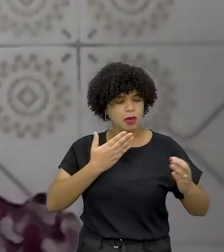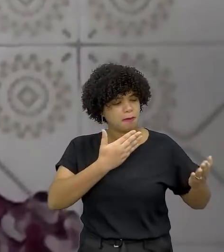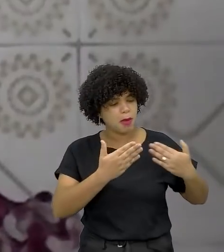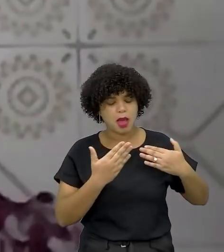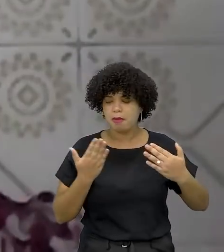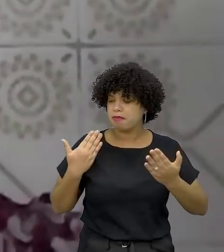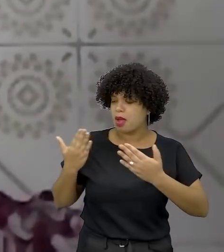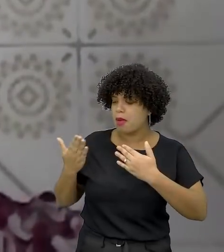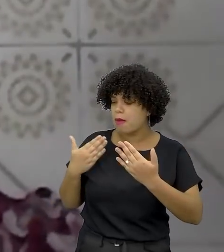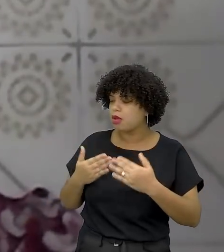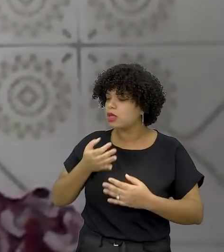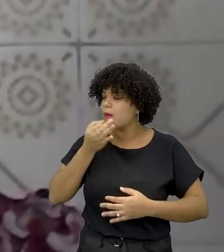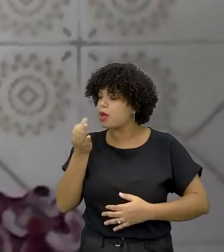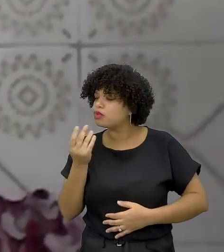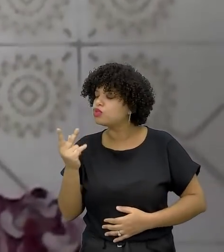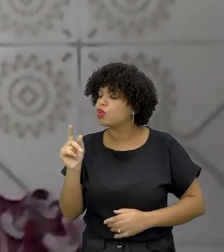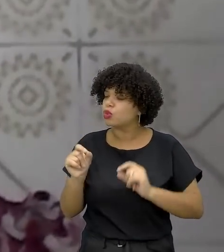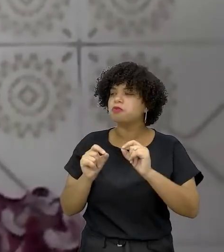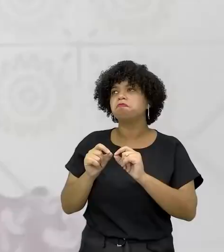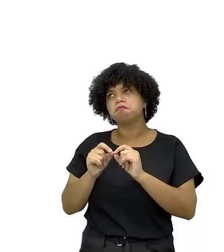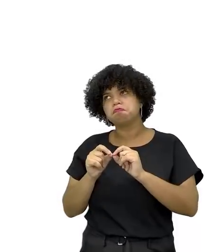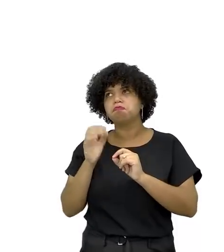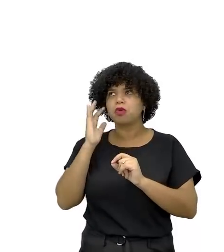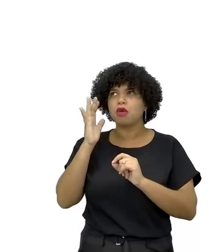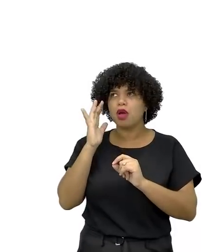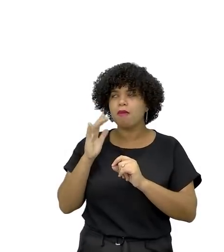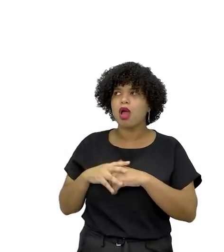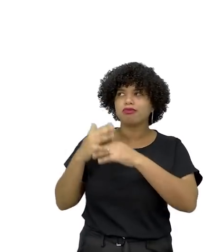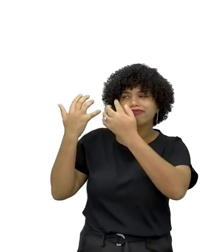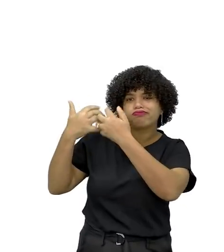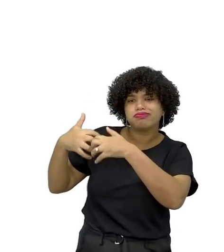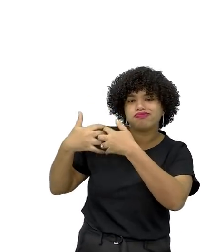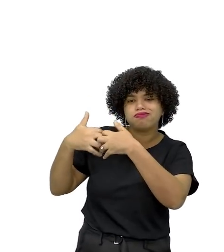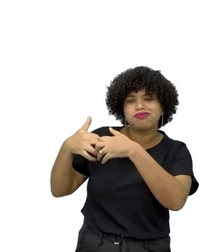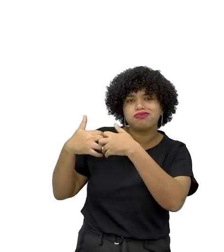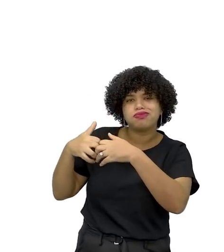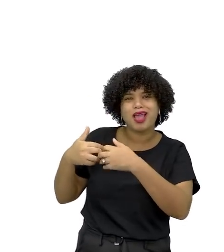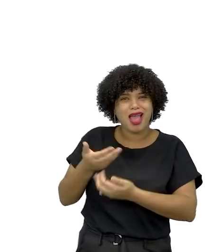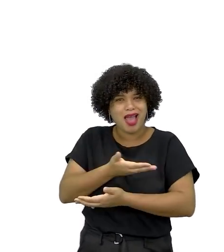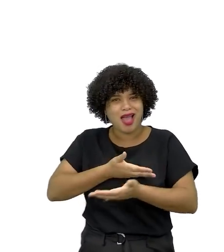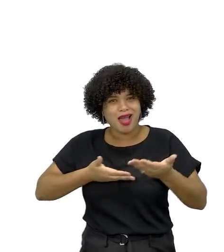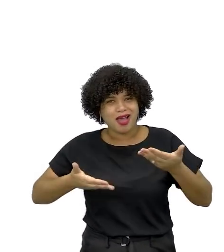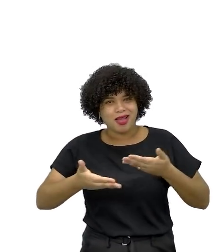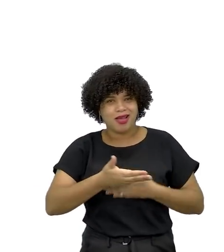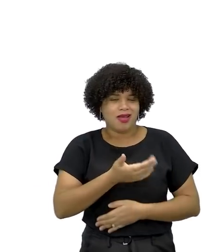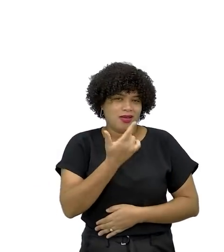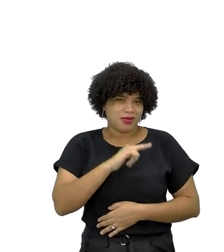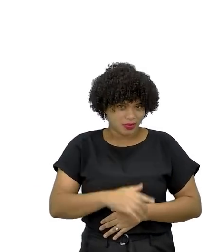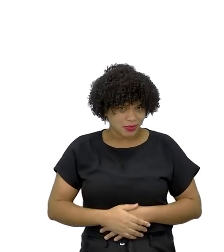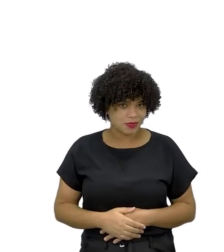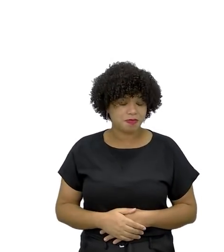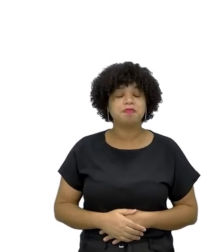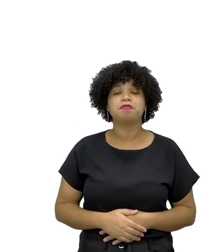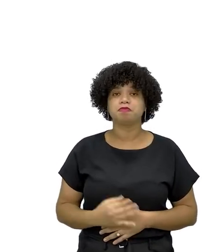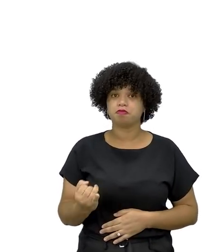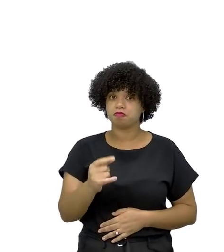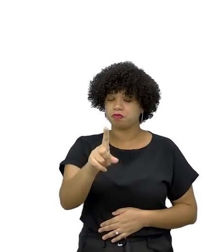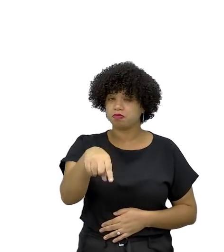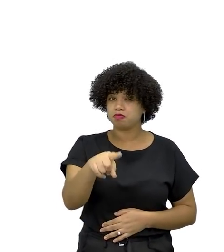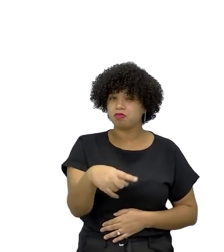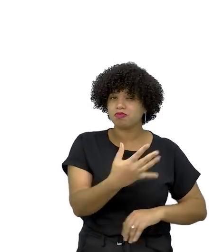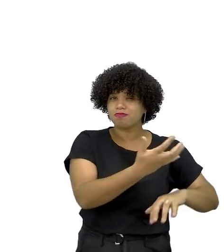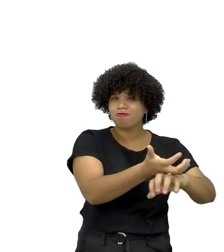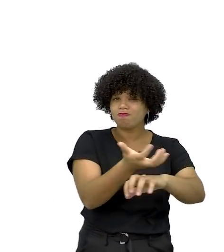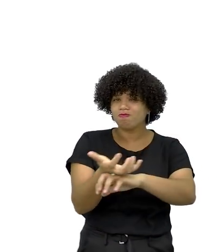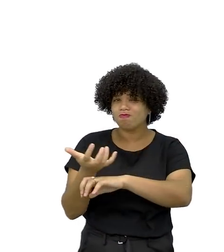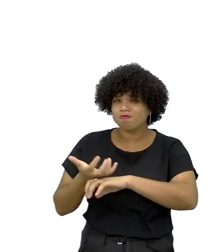possa articular, né, coletivamente essas habilidades. Esse trabalho interdisciplinar, né, é um